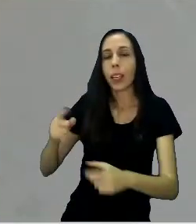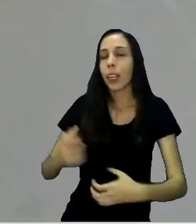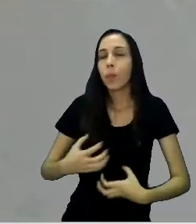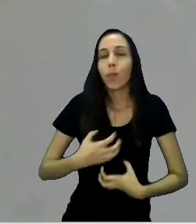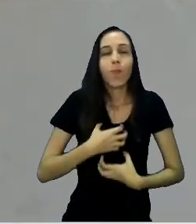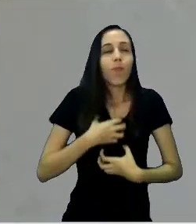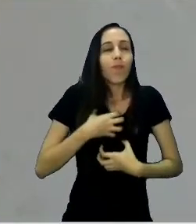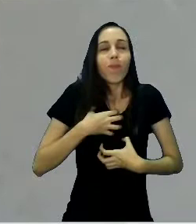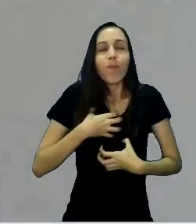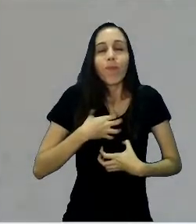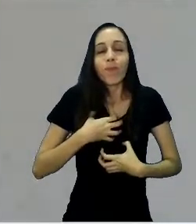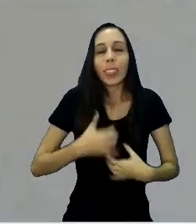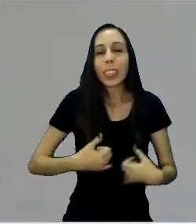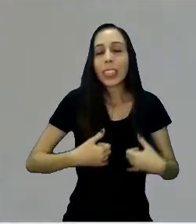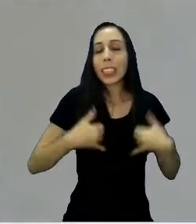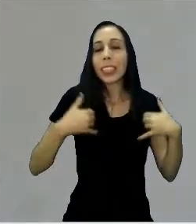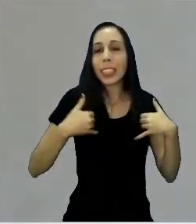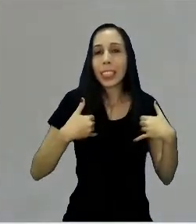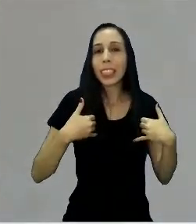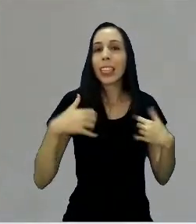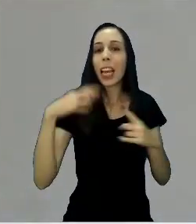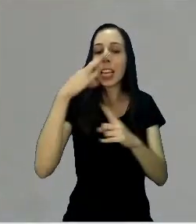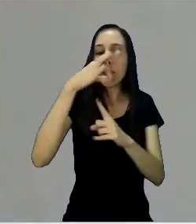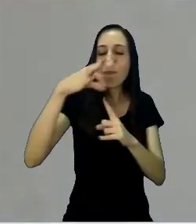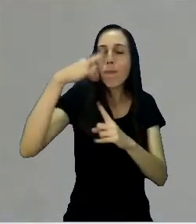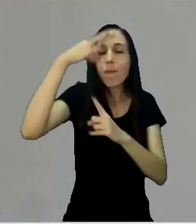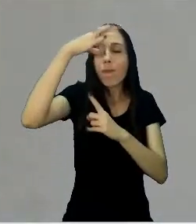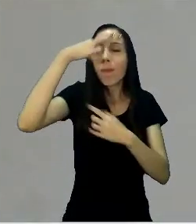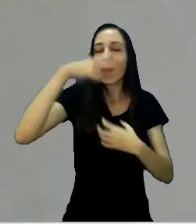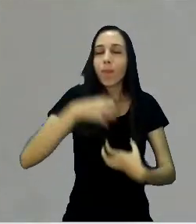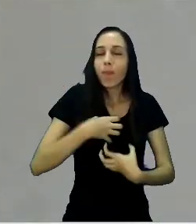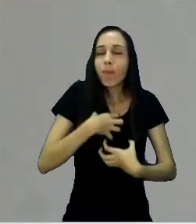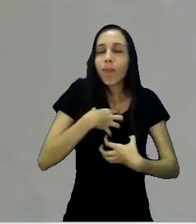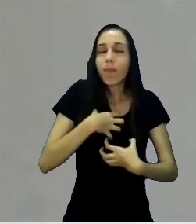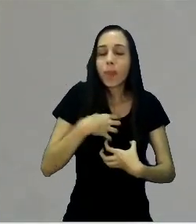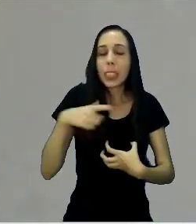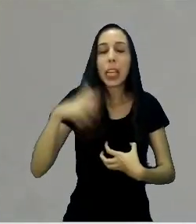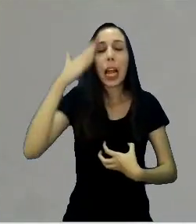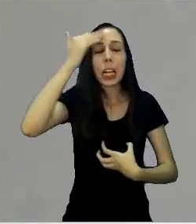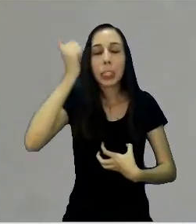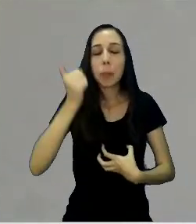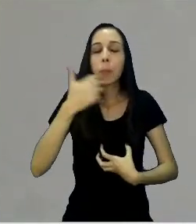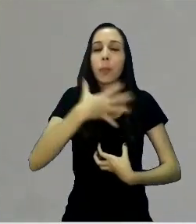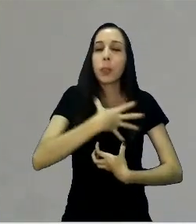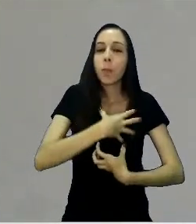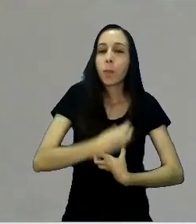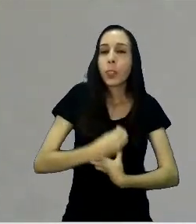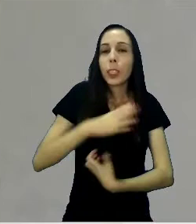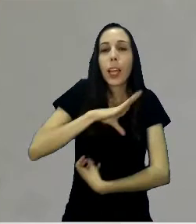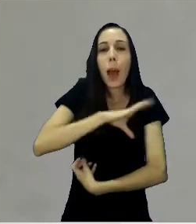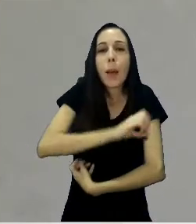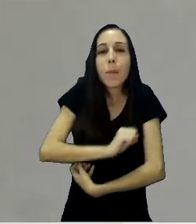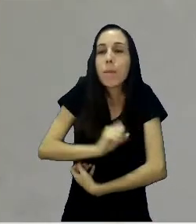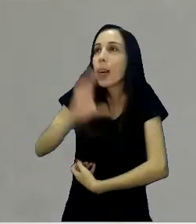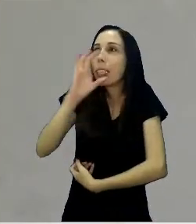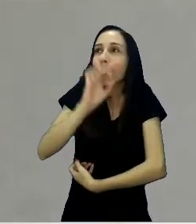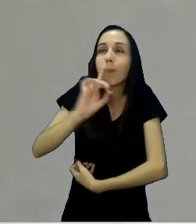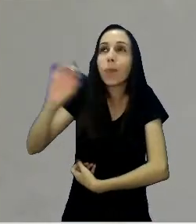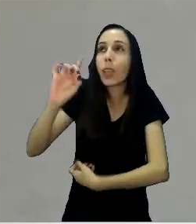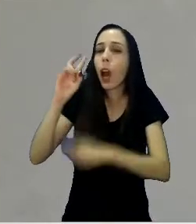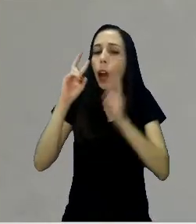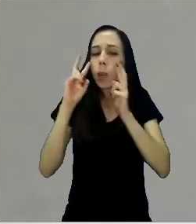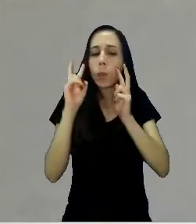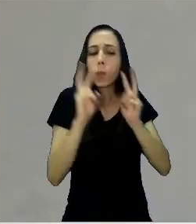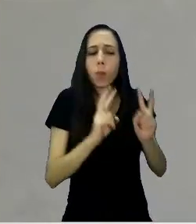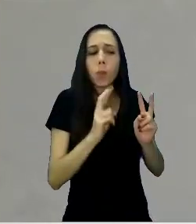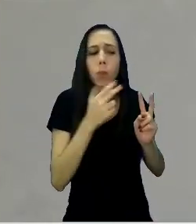Espírito, plena daquela certeza de que ela é filha, amada, digna do Pai.